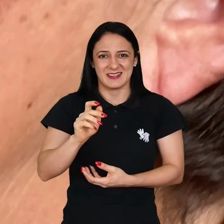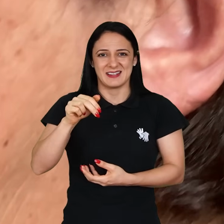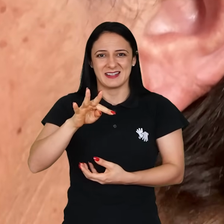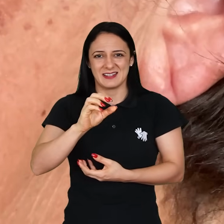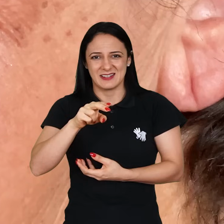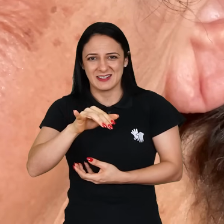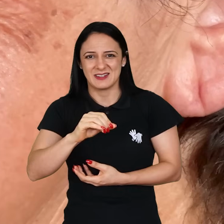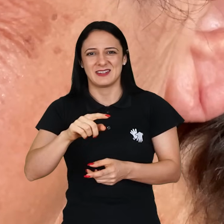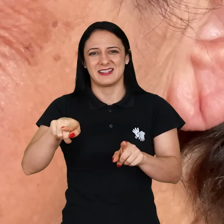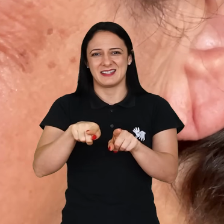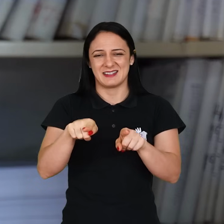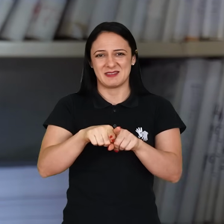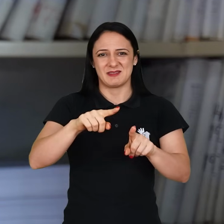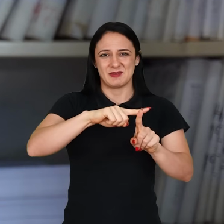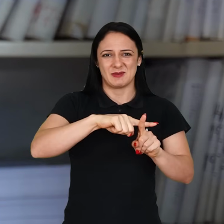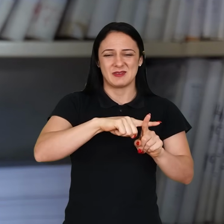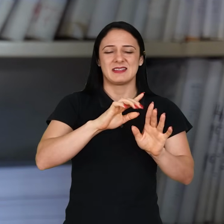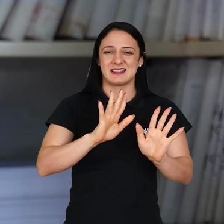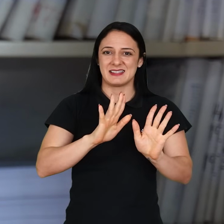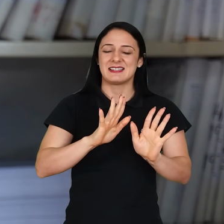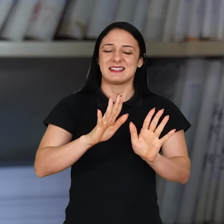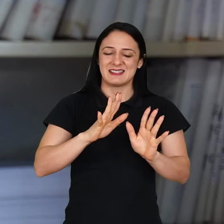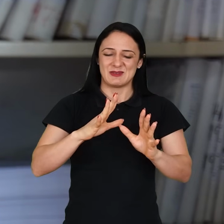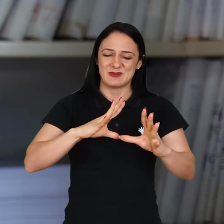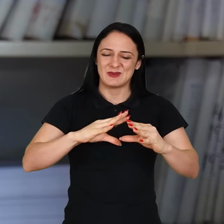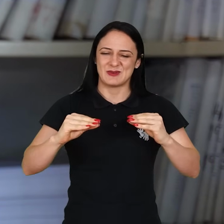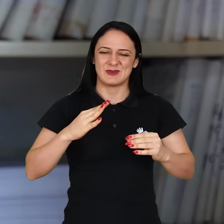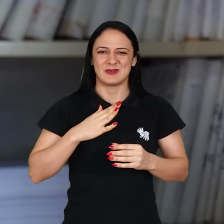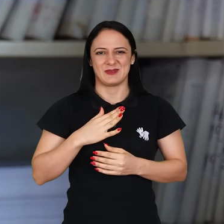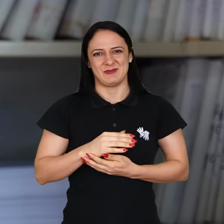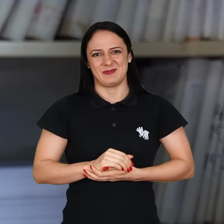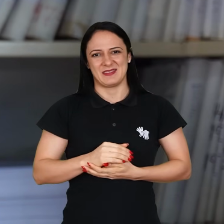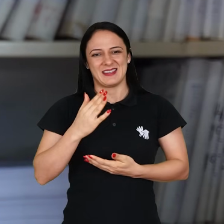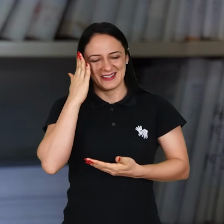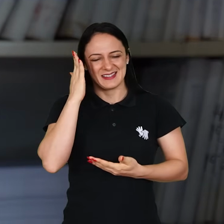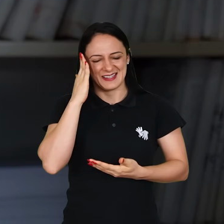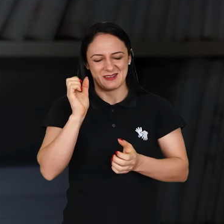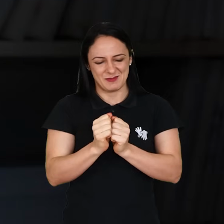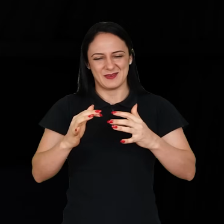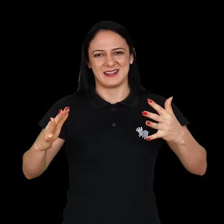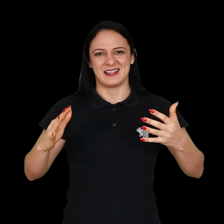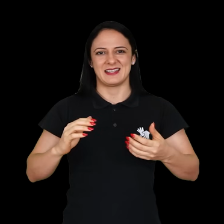Cruz curaram a Alicia. E quem sabe que foi milagre sou eu, entendeu? Eu que sei que foi um milagre.